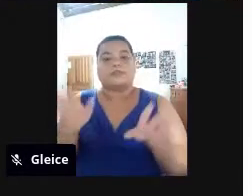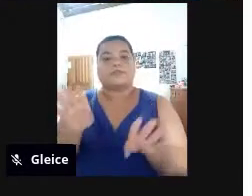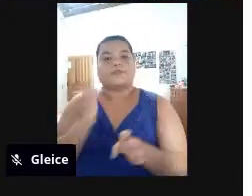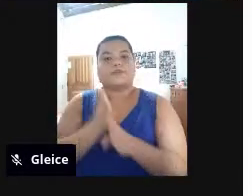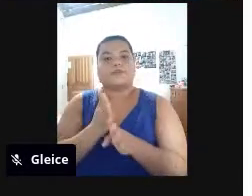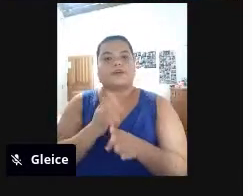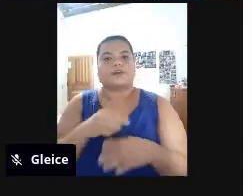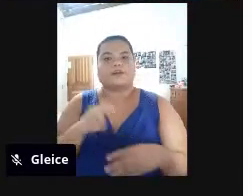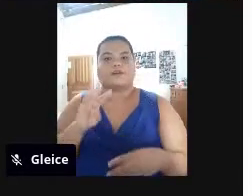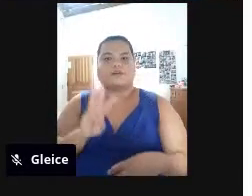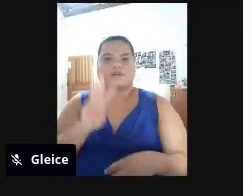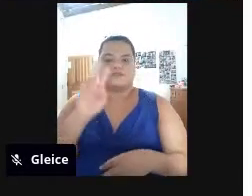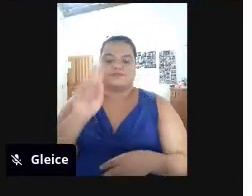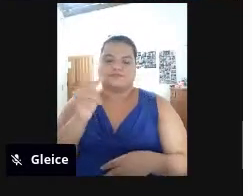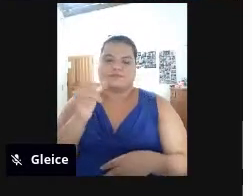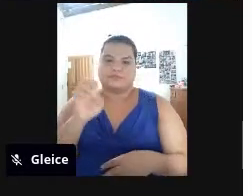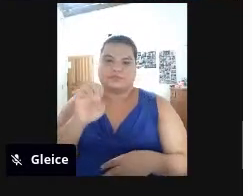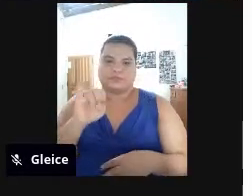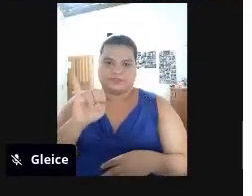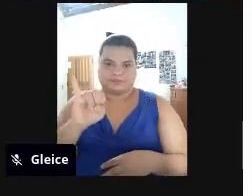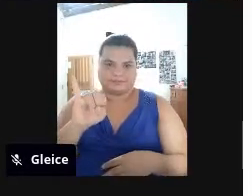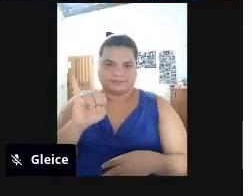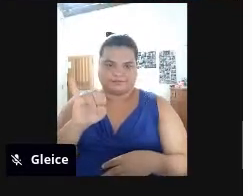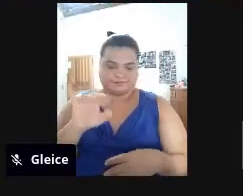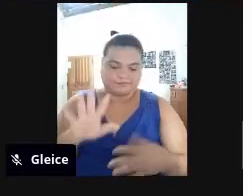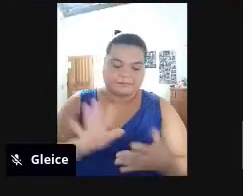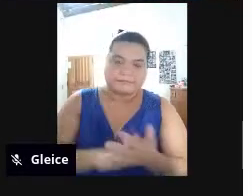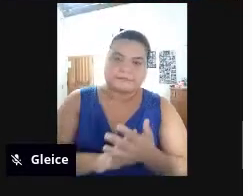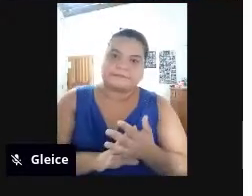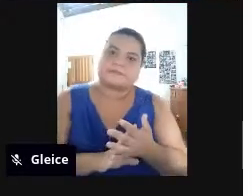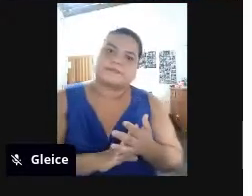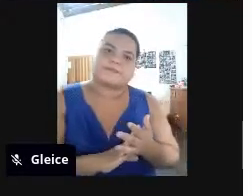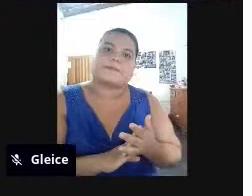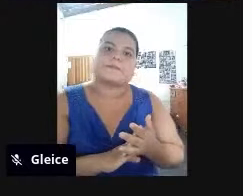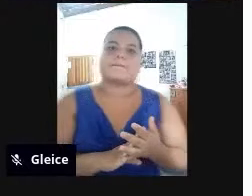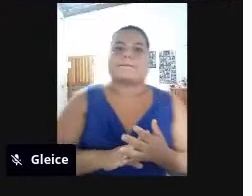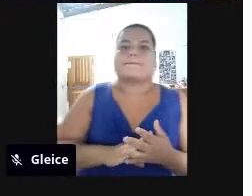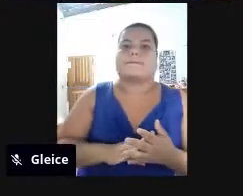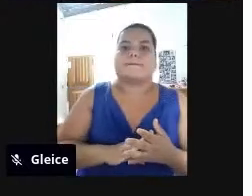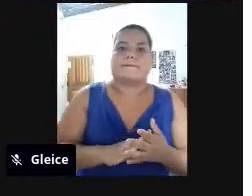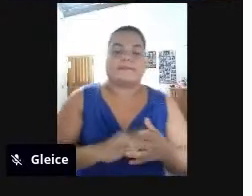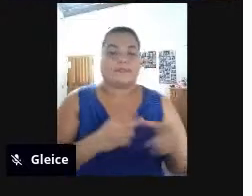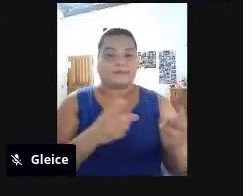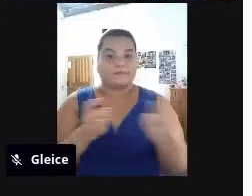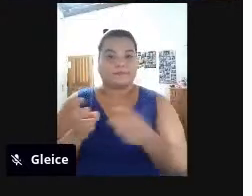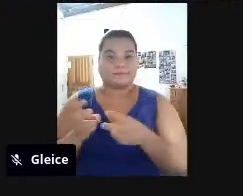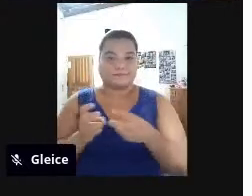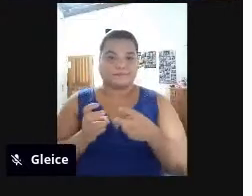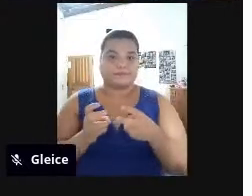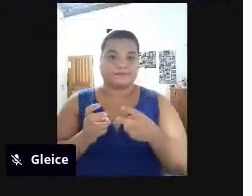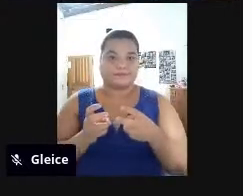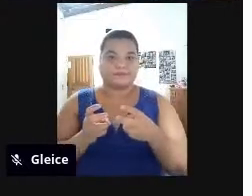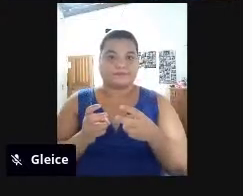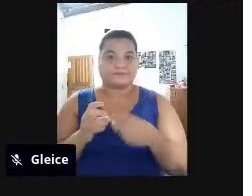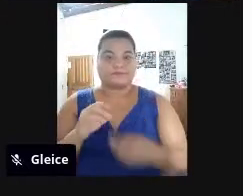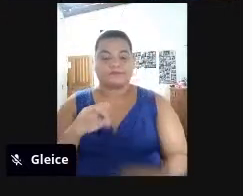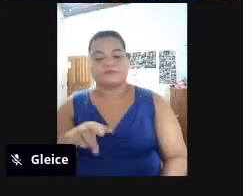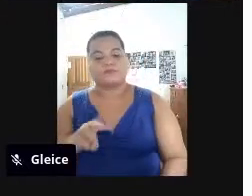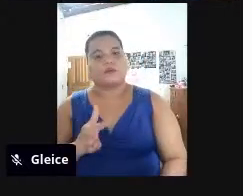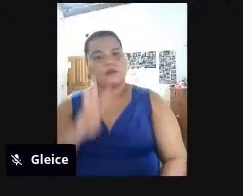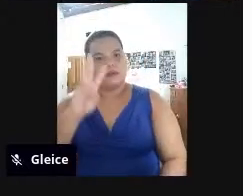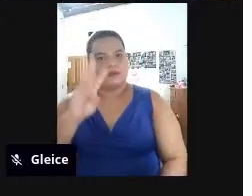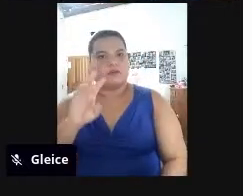principais, leucina, isoleucina e também a valina. Vejam que o whey tem uma maior quantidade quando a